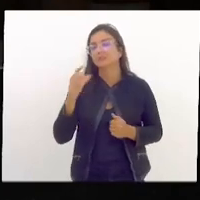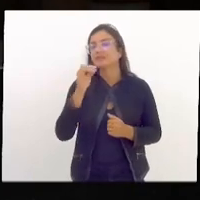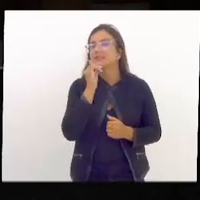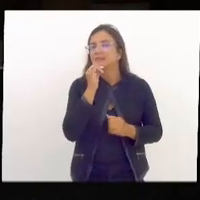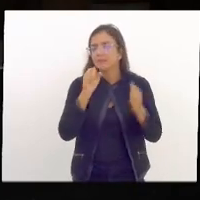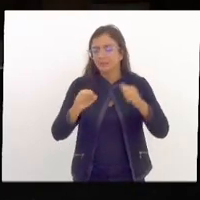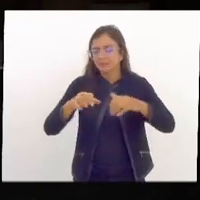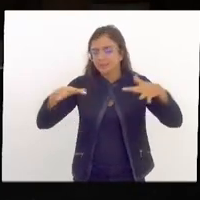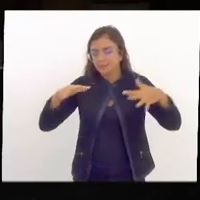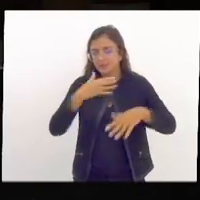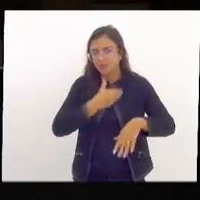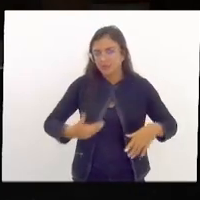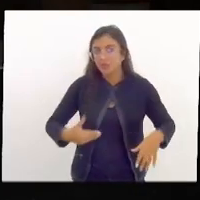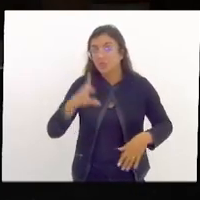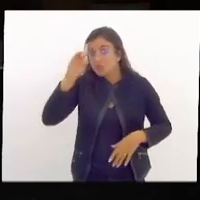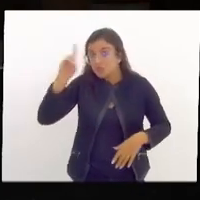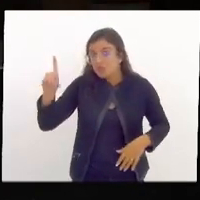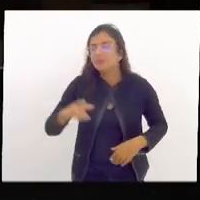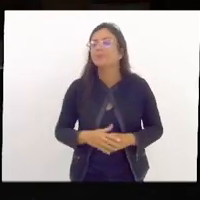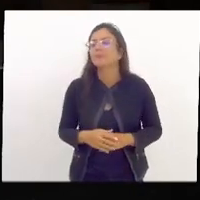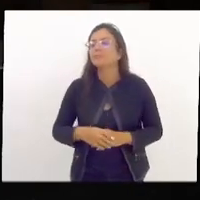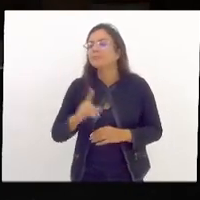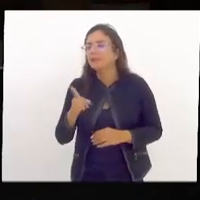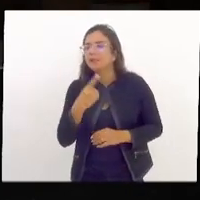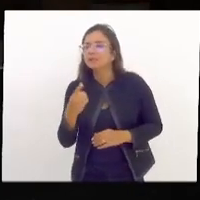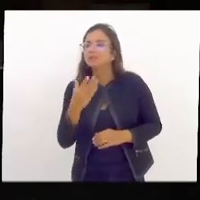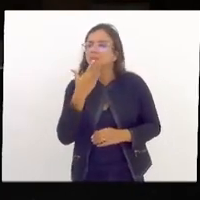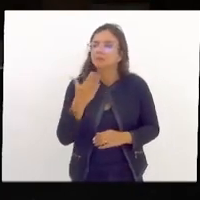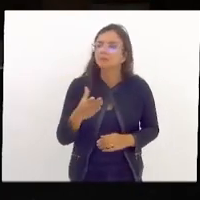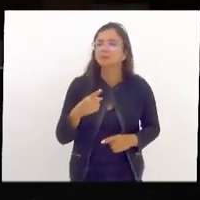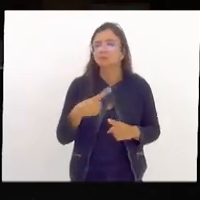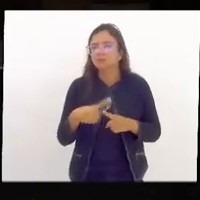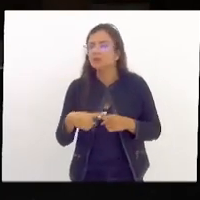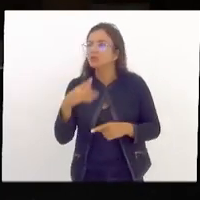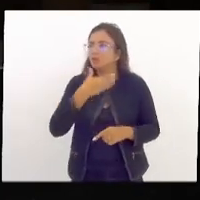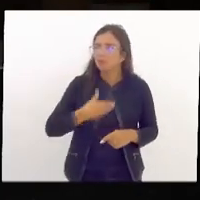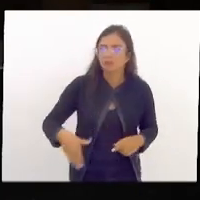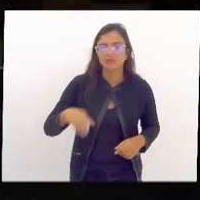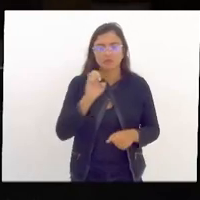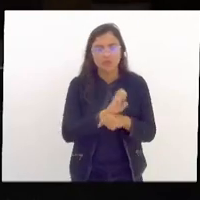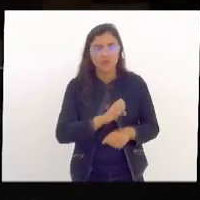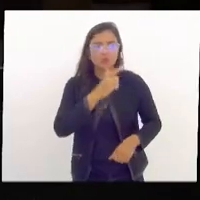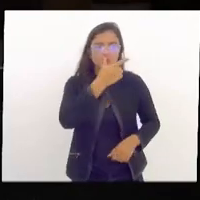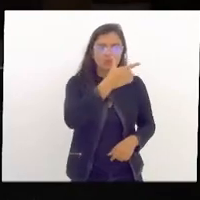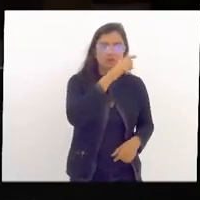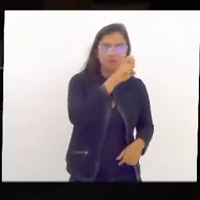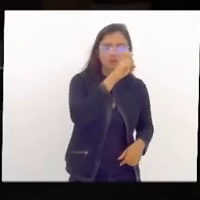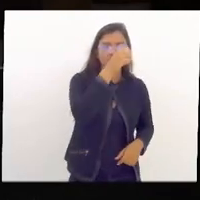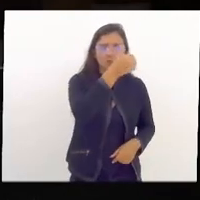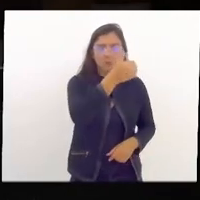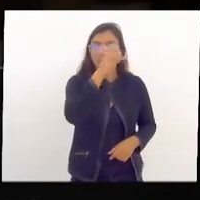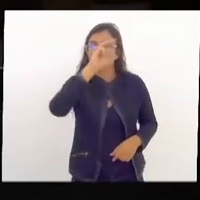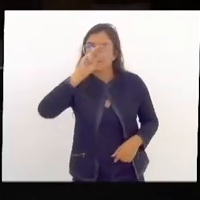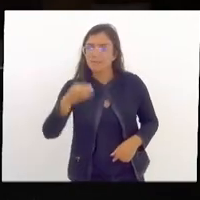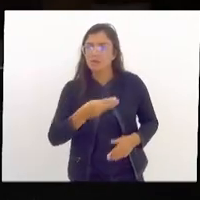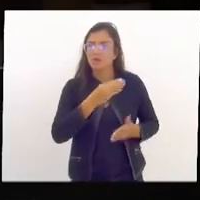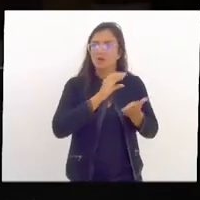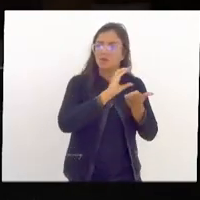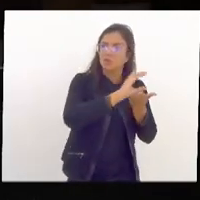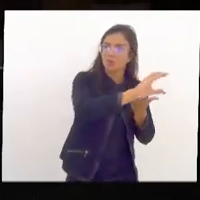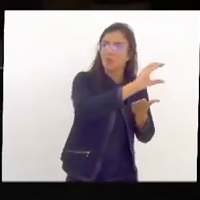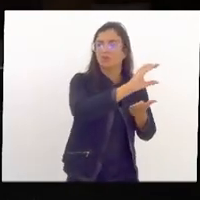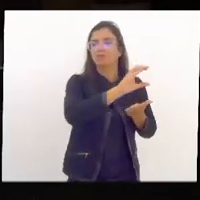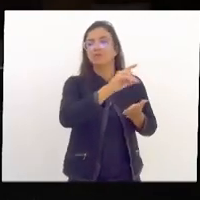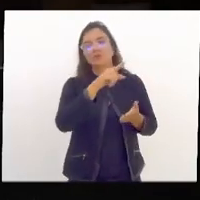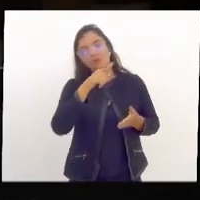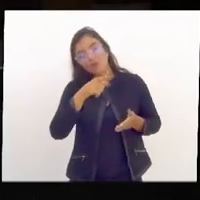pública, quando se tomou conhecimento que o governo do Estado tinha repassado os recursos, os 251 milhões, que eles encaminhassem para a CPI